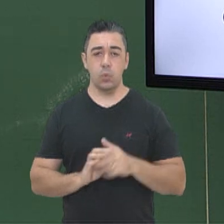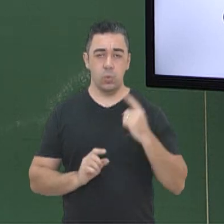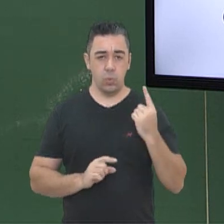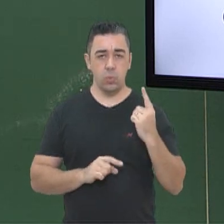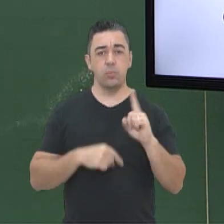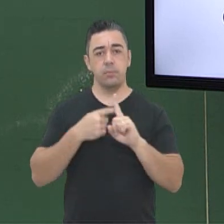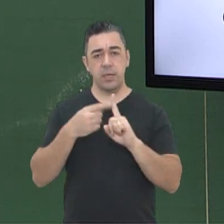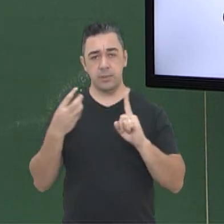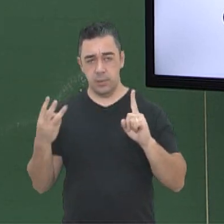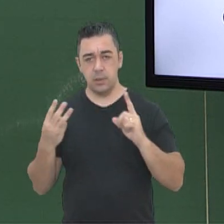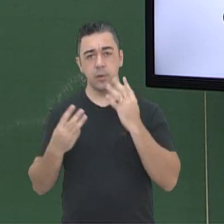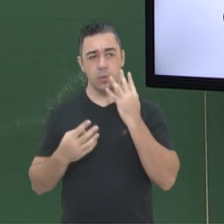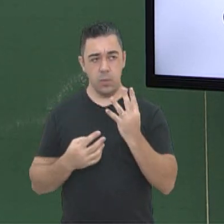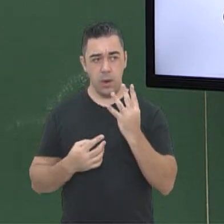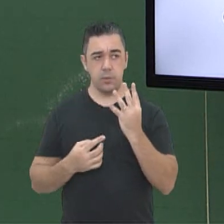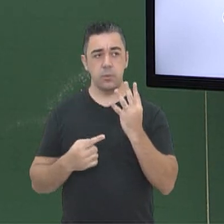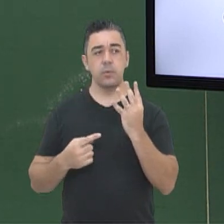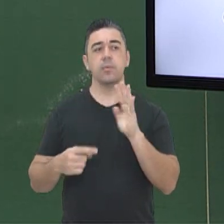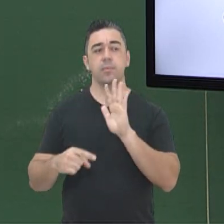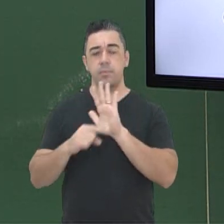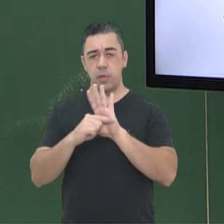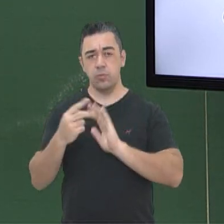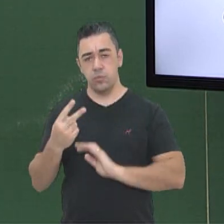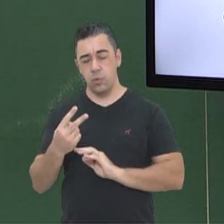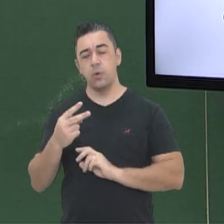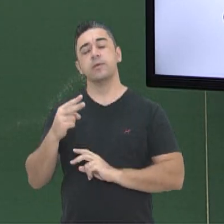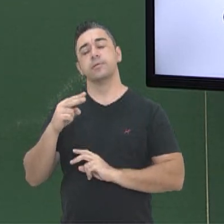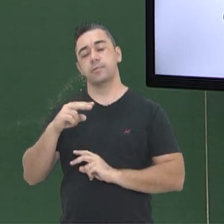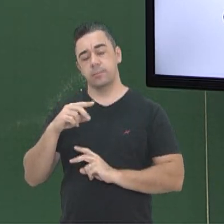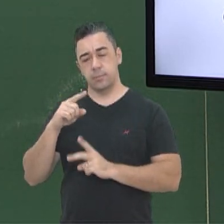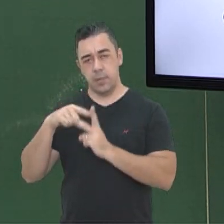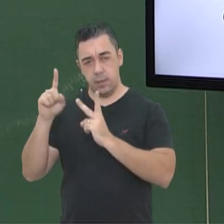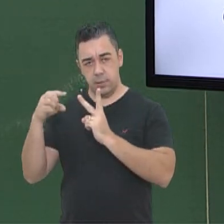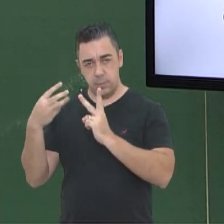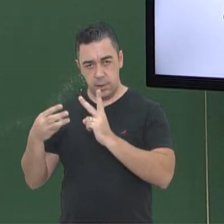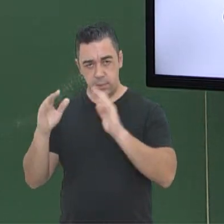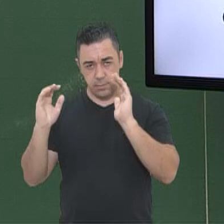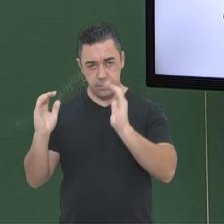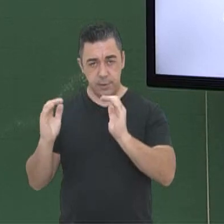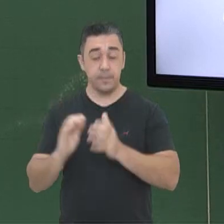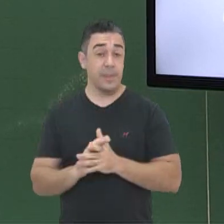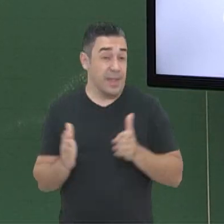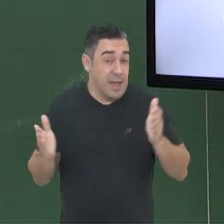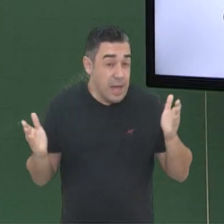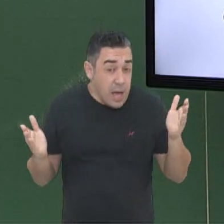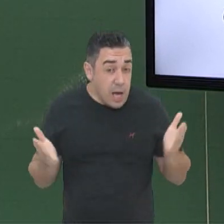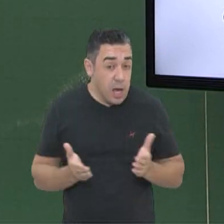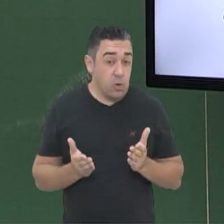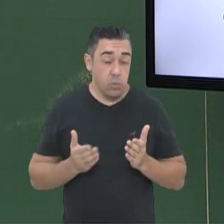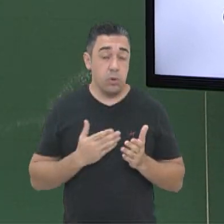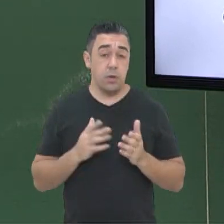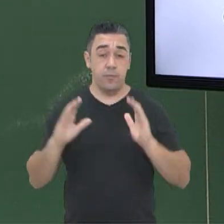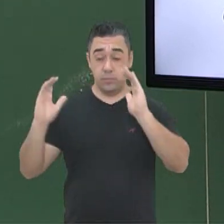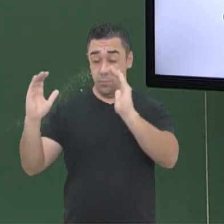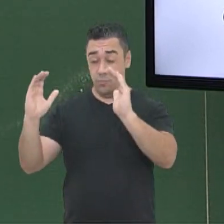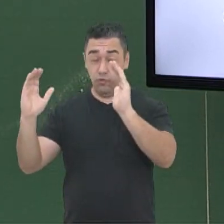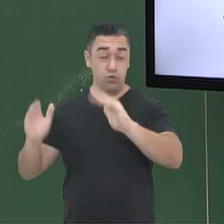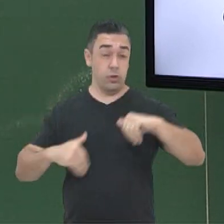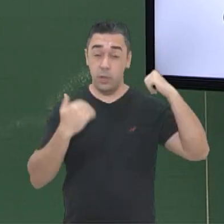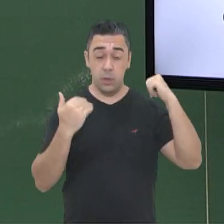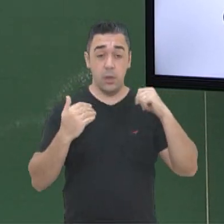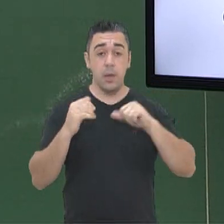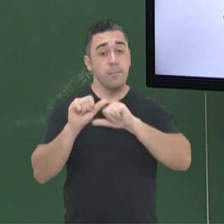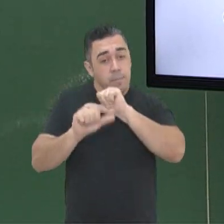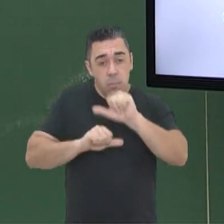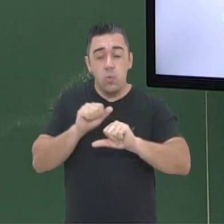3 fica 4 menos 2 raiz de 3, ok? Agora eu vou tirar o parênteses e para isso